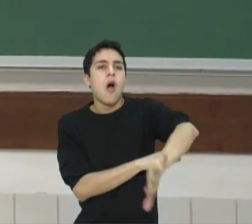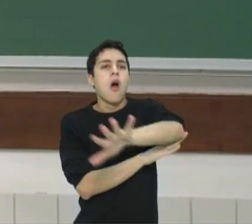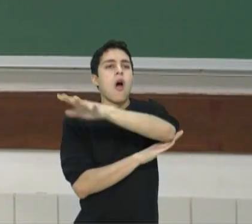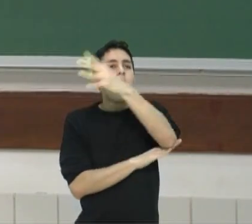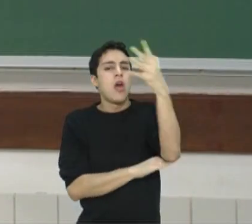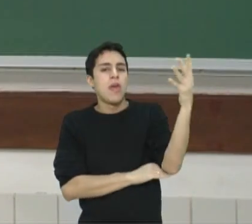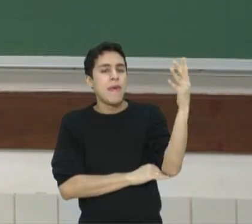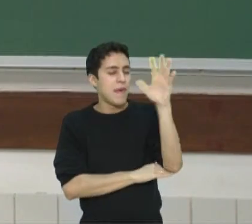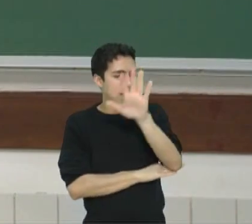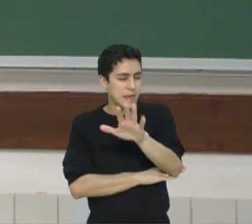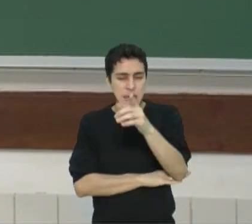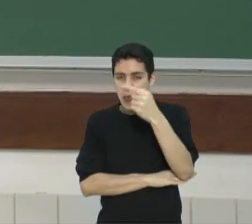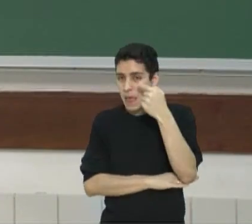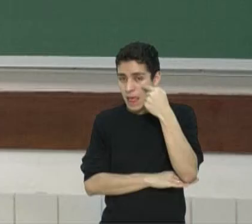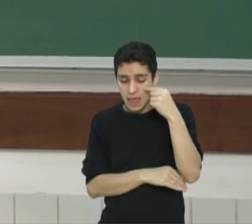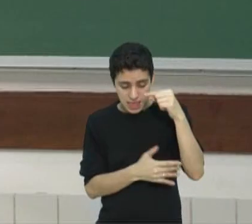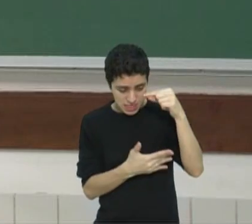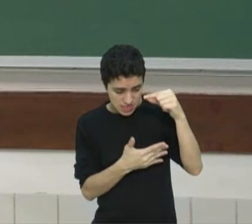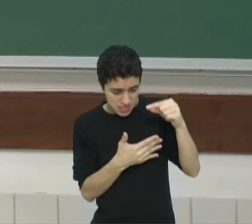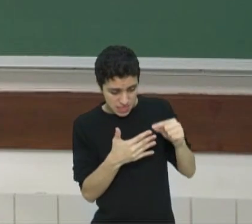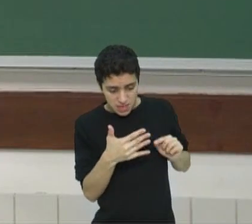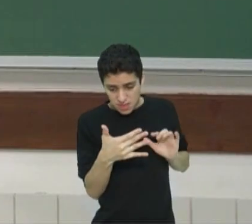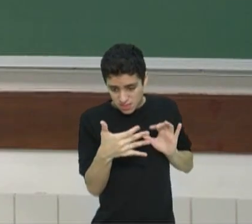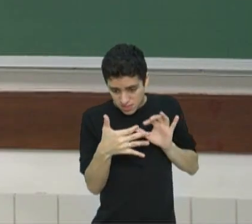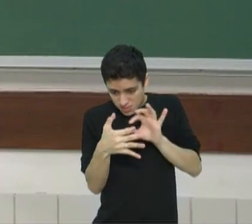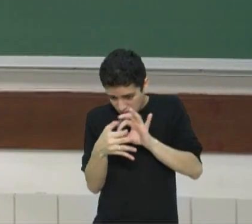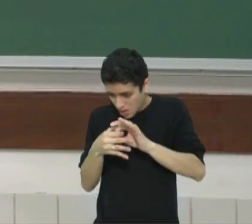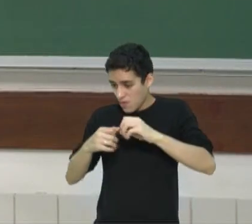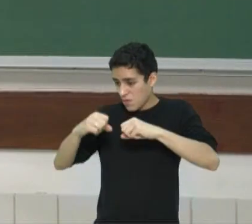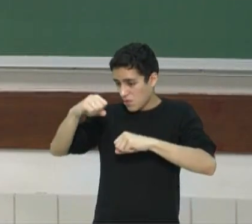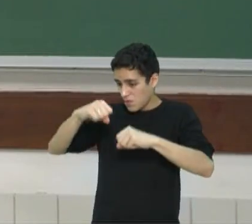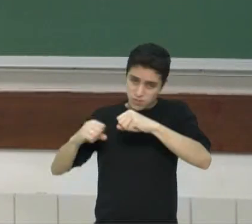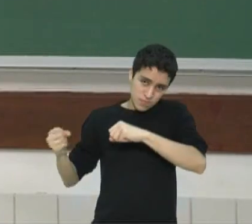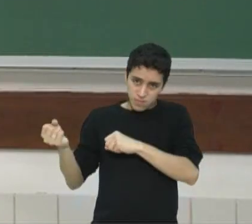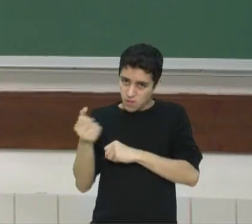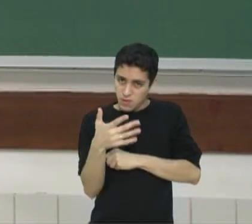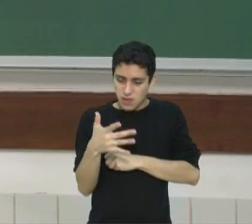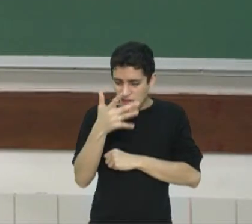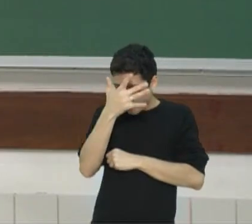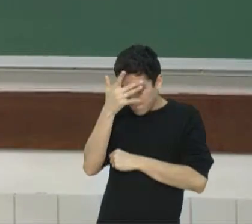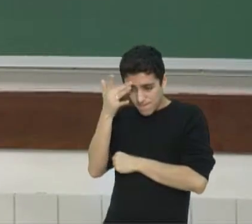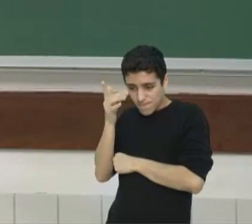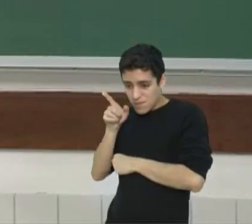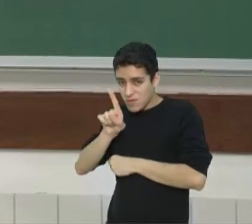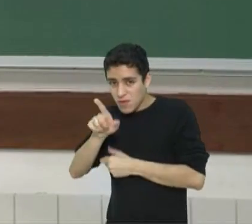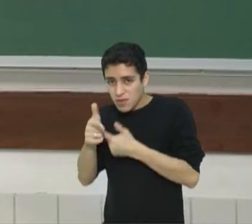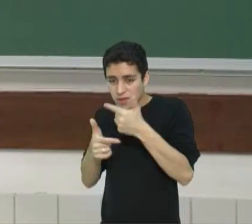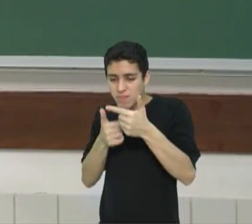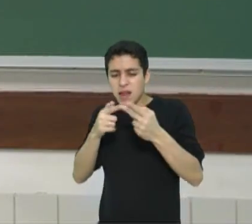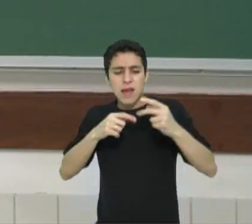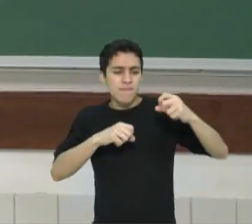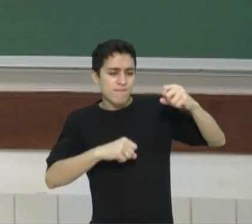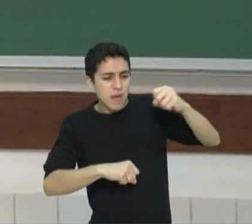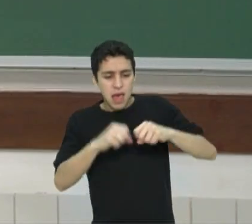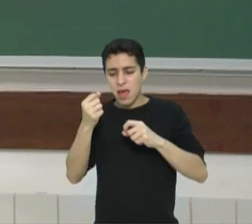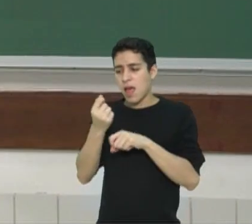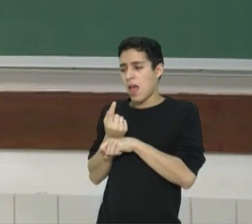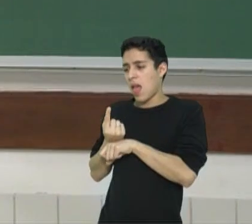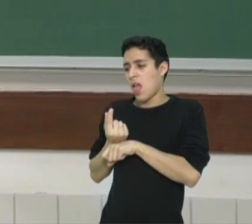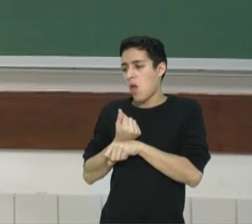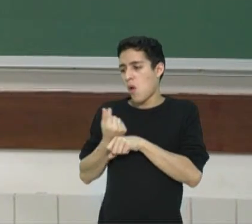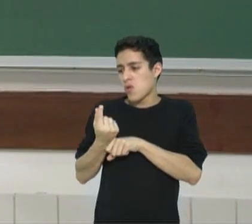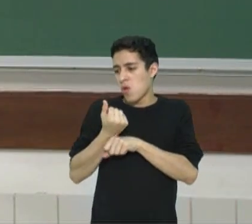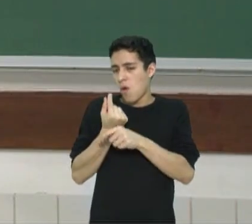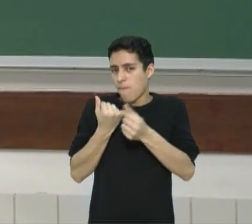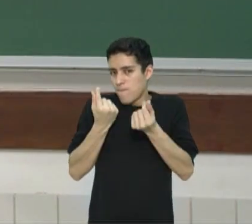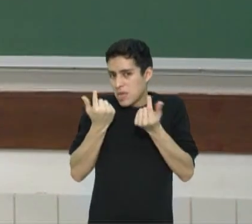aspectos é tudo que faz parte da indústria moderna os trabalhadores as máquinas a economia é